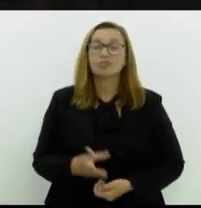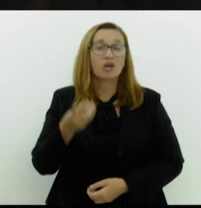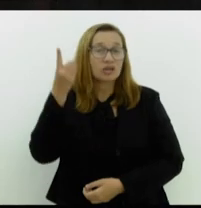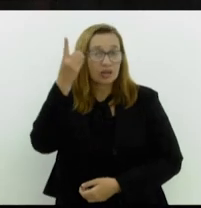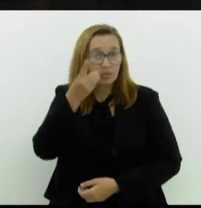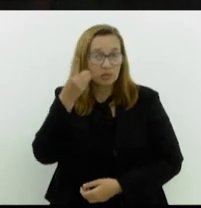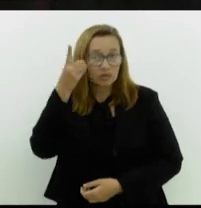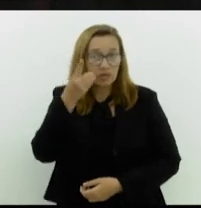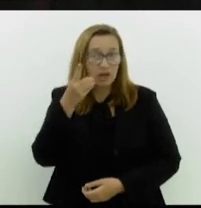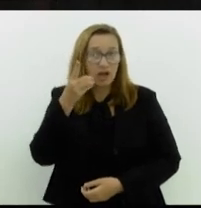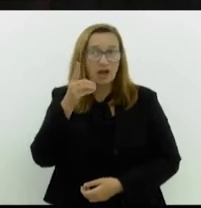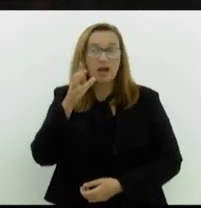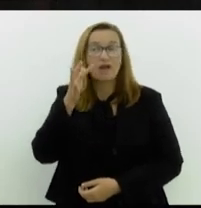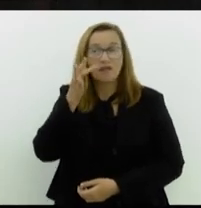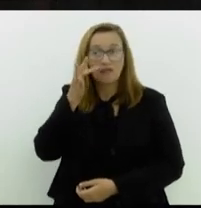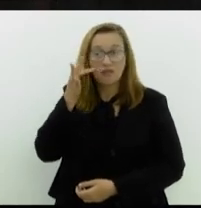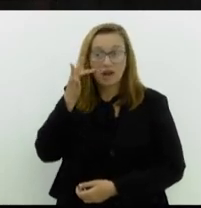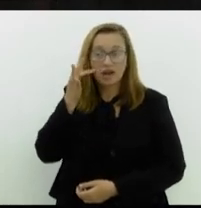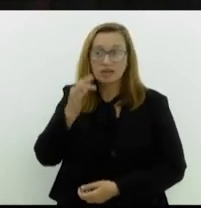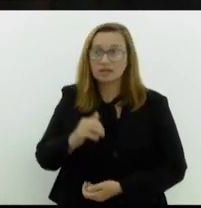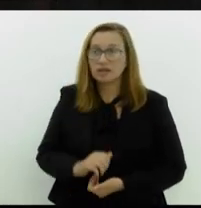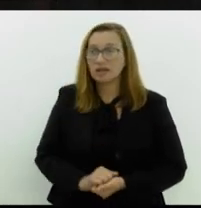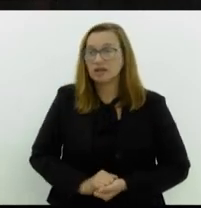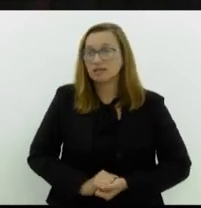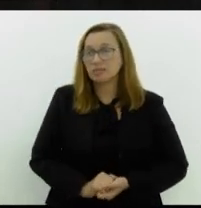deputado Flávio Serafini,